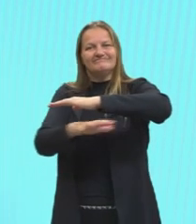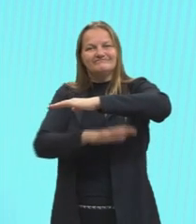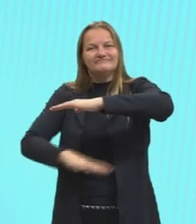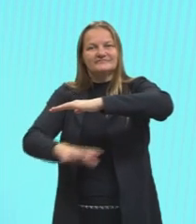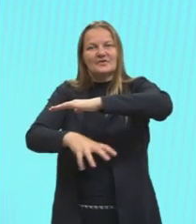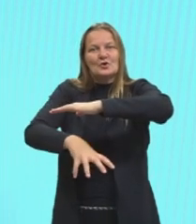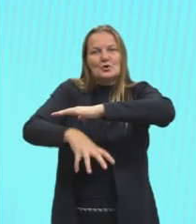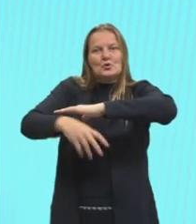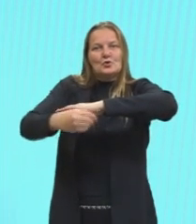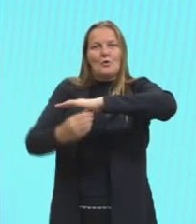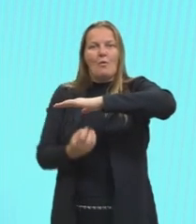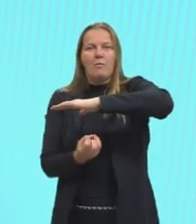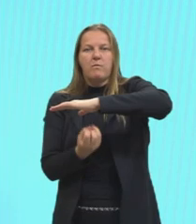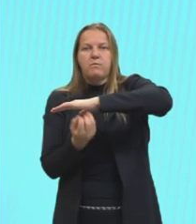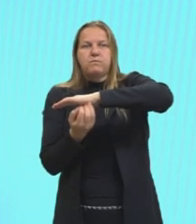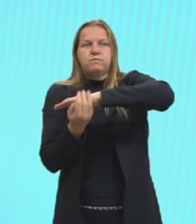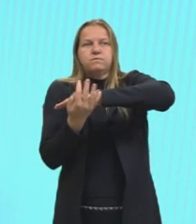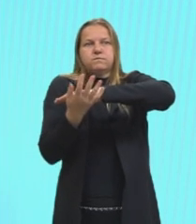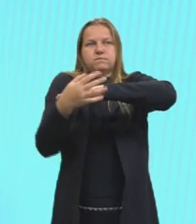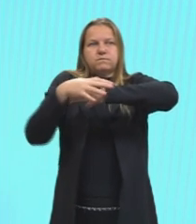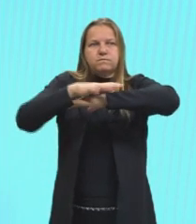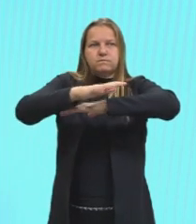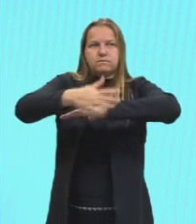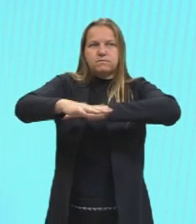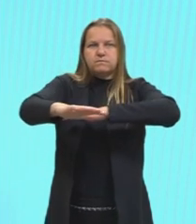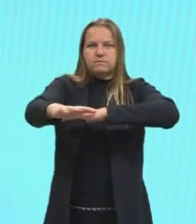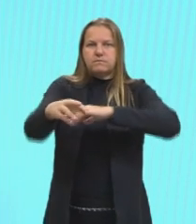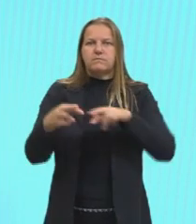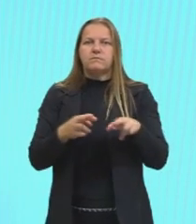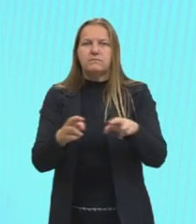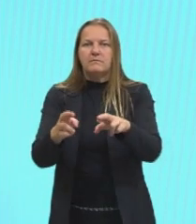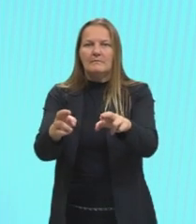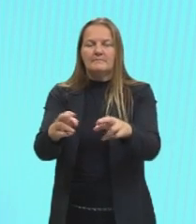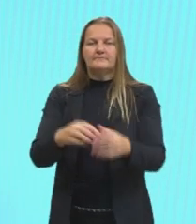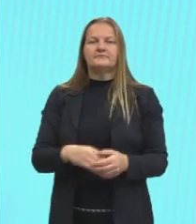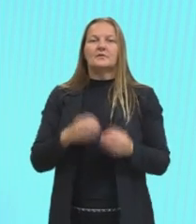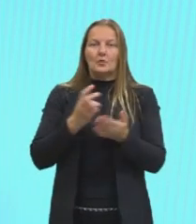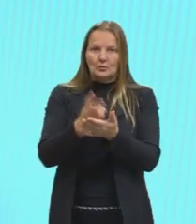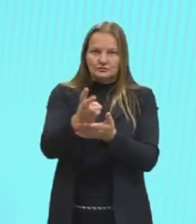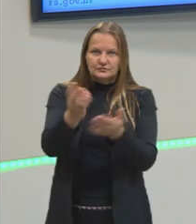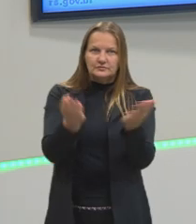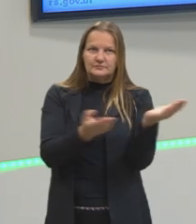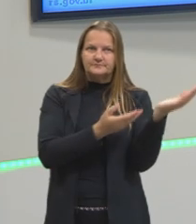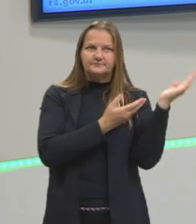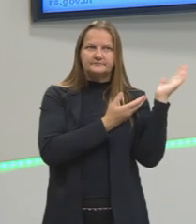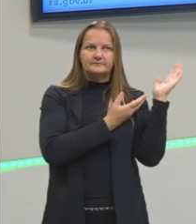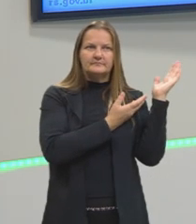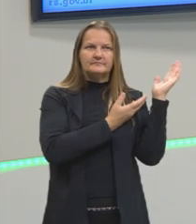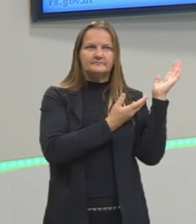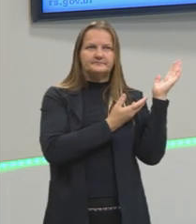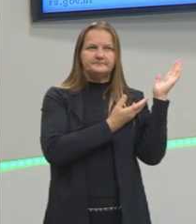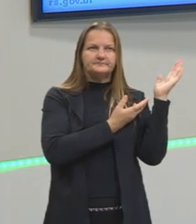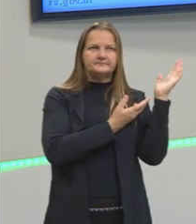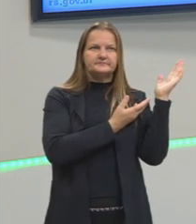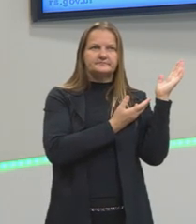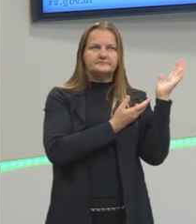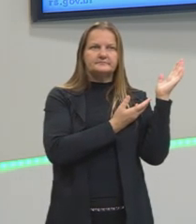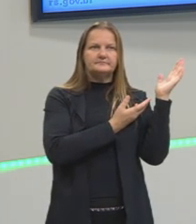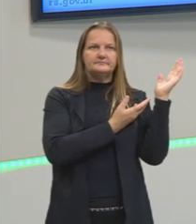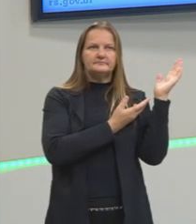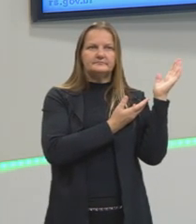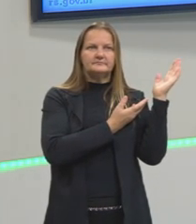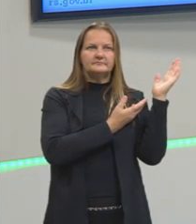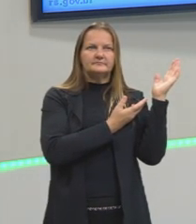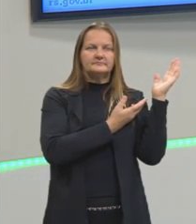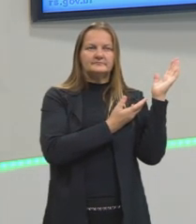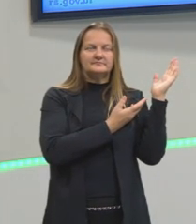afloramento aí da da água tá meninos e meninas vamos dar continuidade aqui então Vamos mostrar mais uma um slide